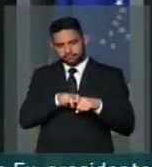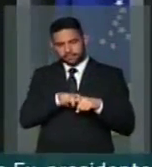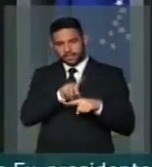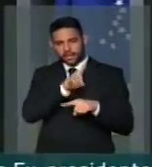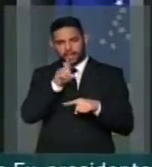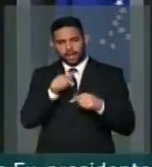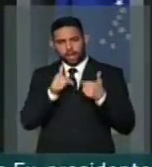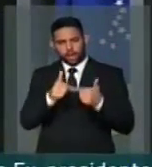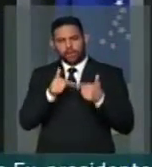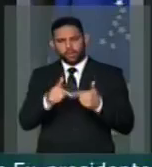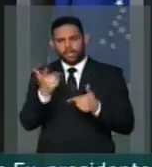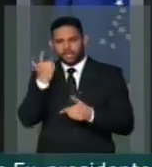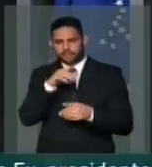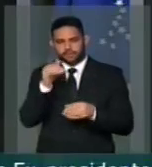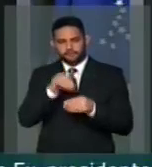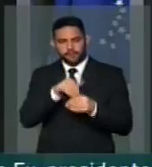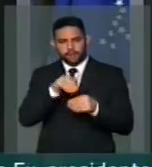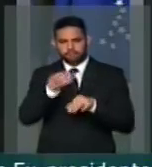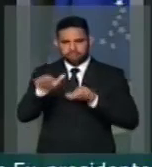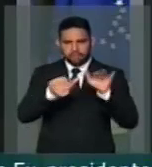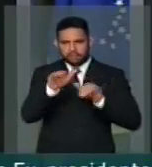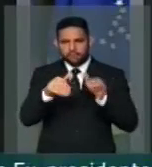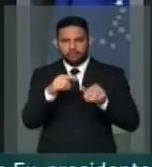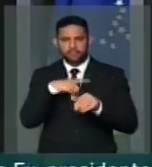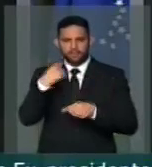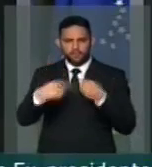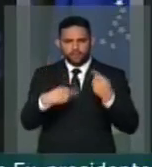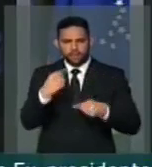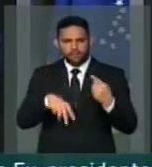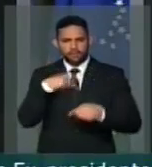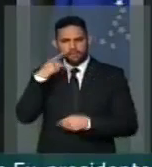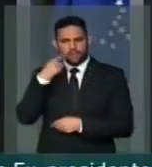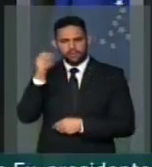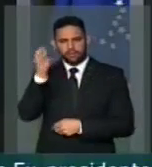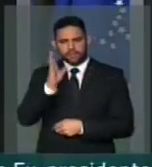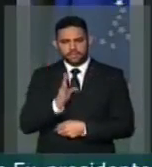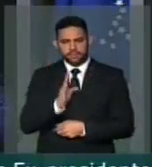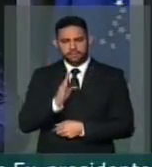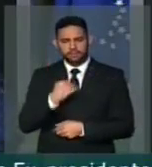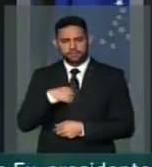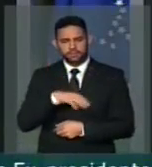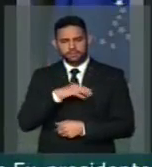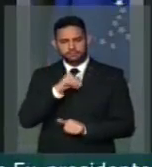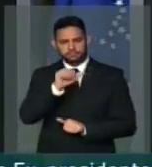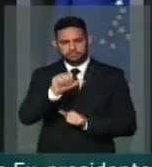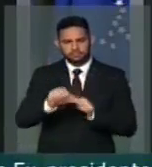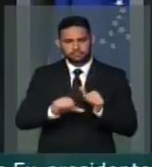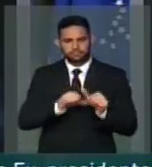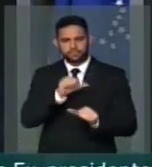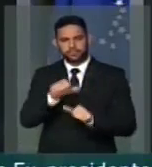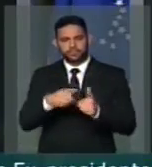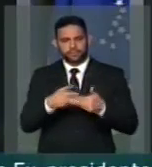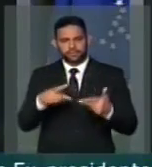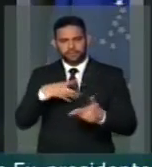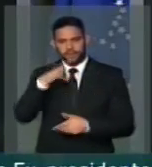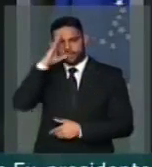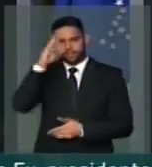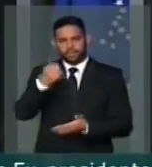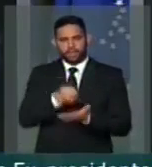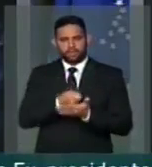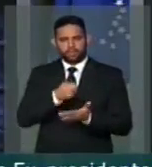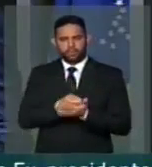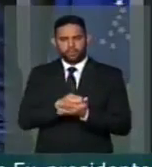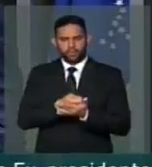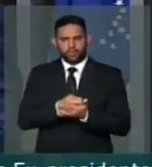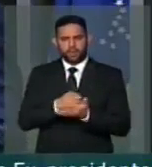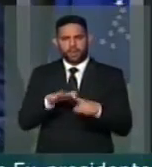naquela luta ferrenha, no debate político, no momento em que o Brasil se reconstruía depois de uma longa ditadura,